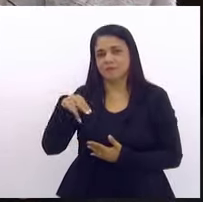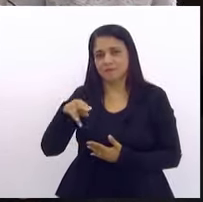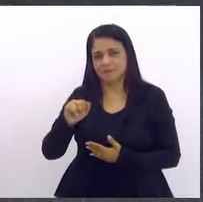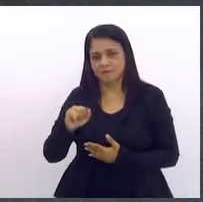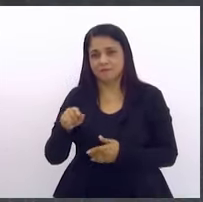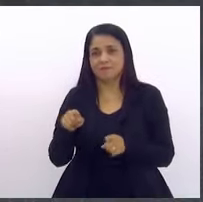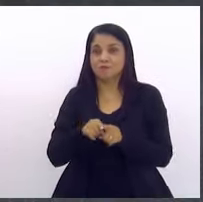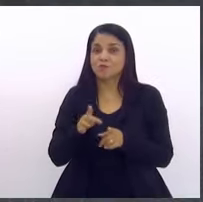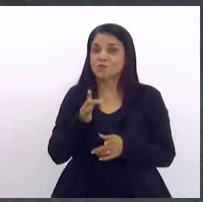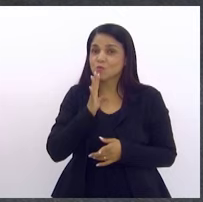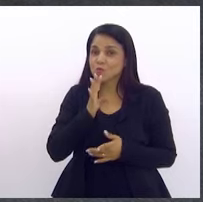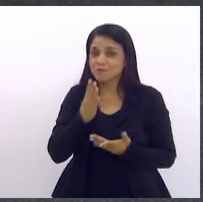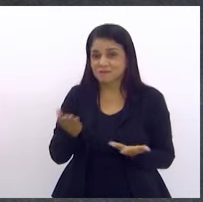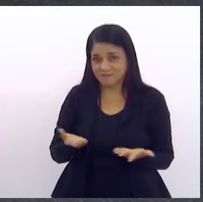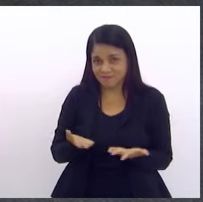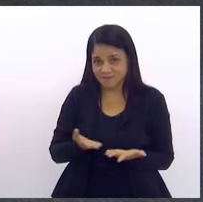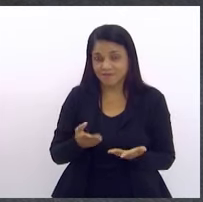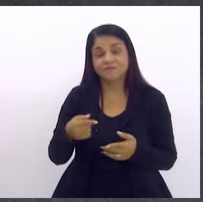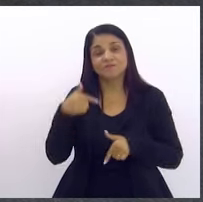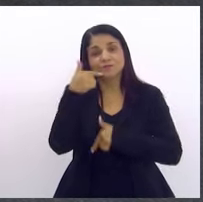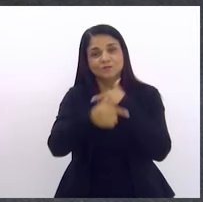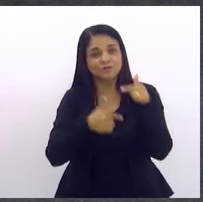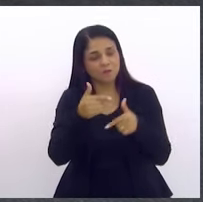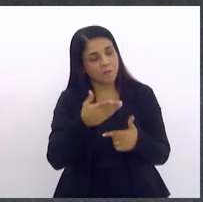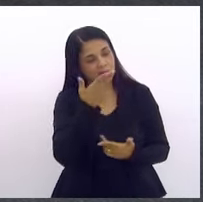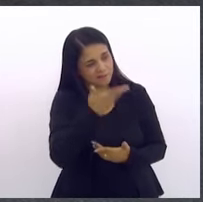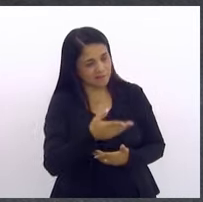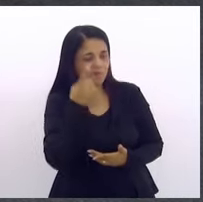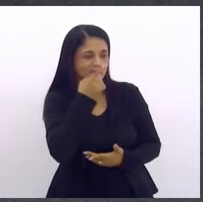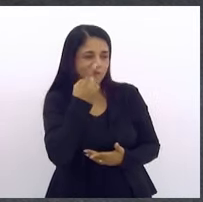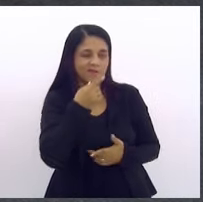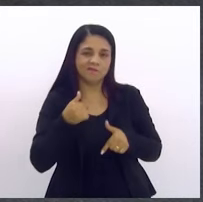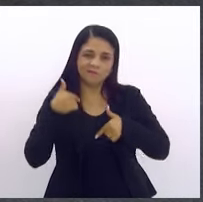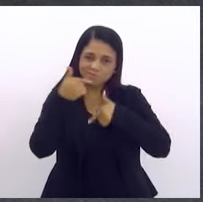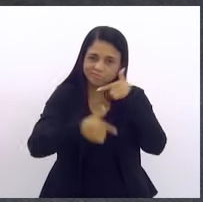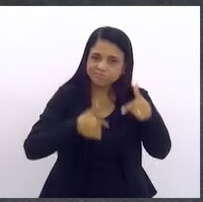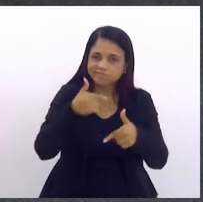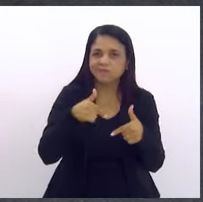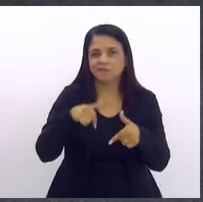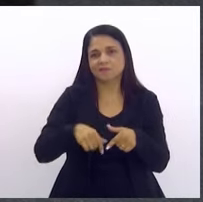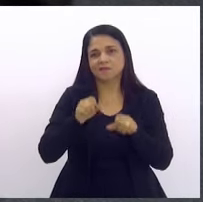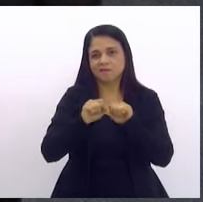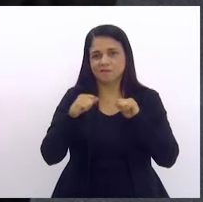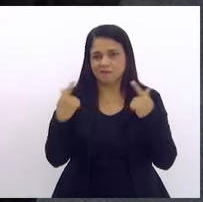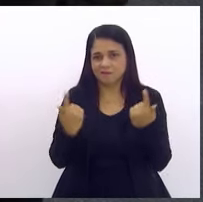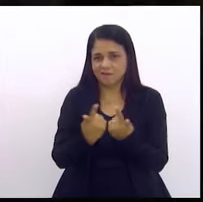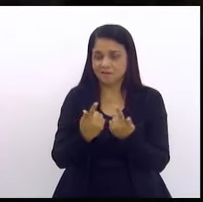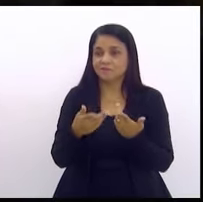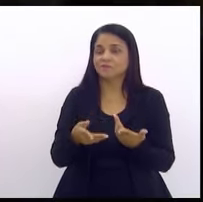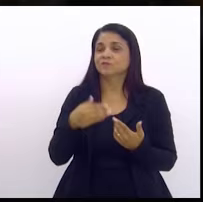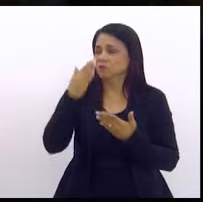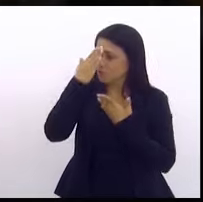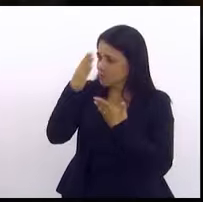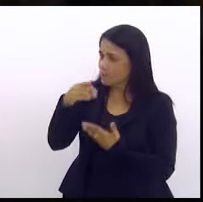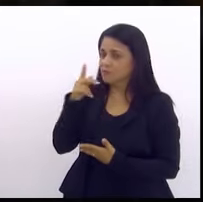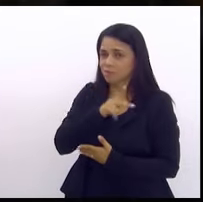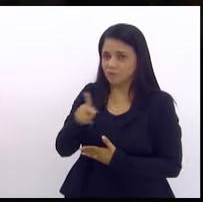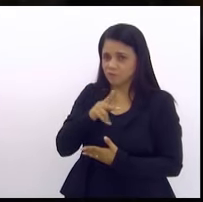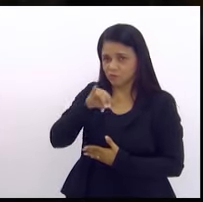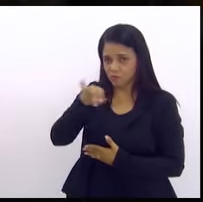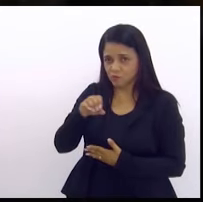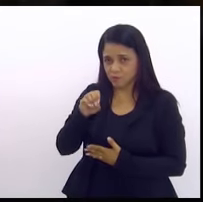estou conhecendo agora, e também ao trabalho que Vossa Excelência vem fazendo nessa casa. Muito obrigada, professor Josemar, e dizer para